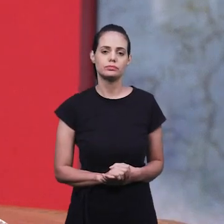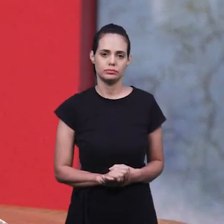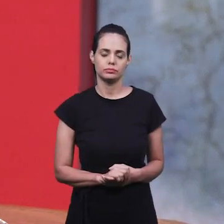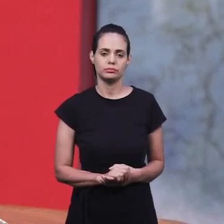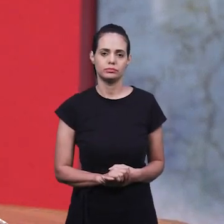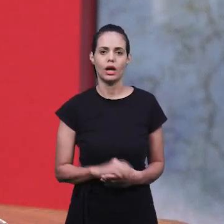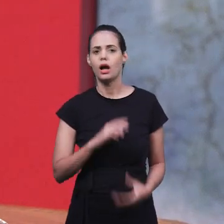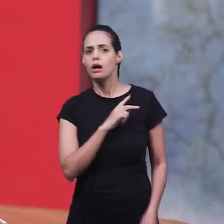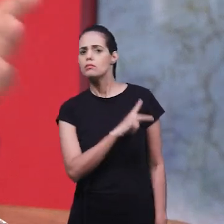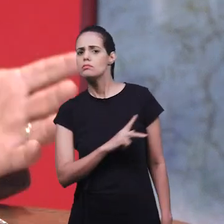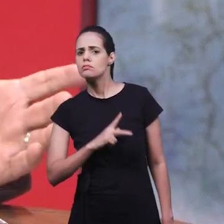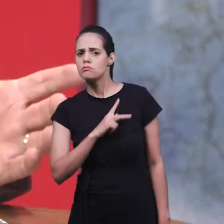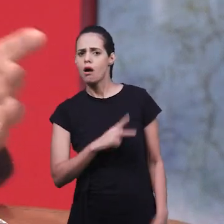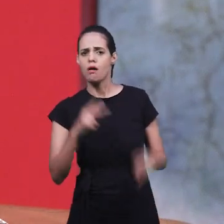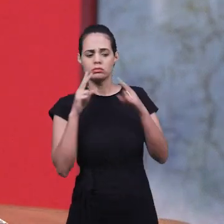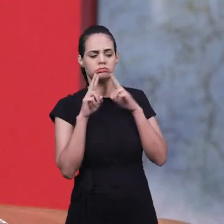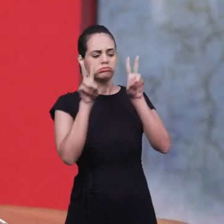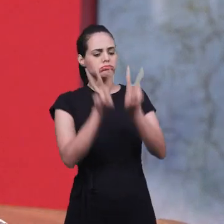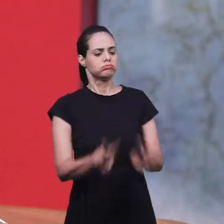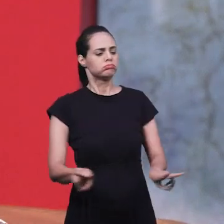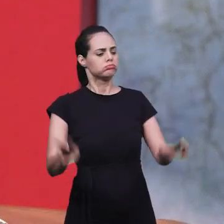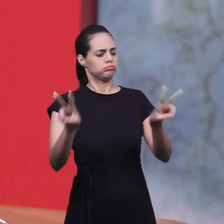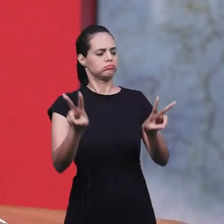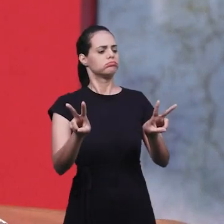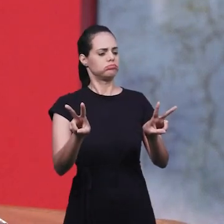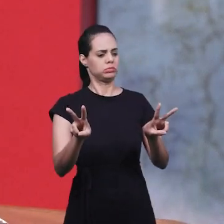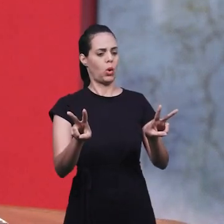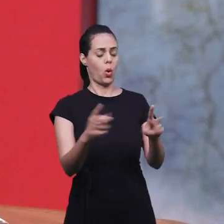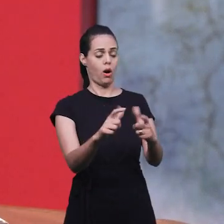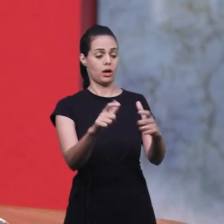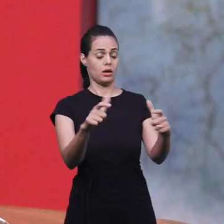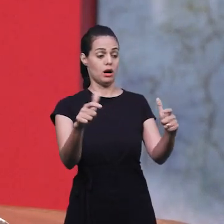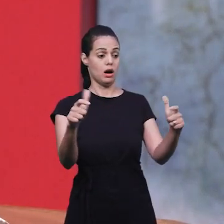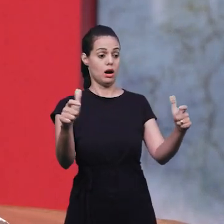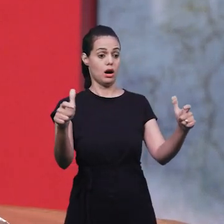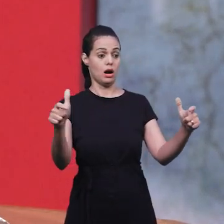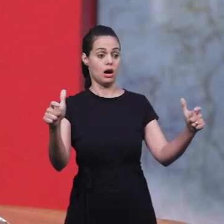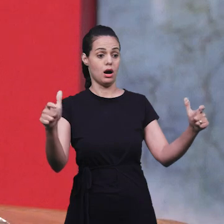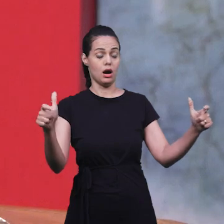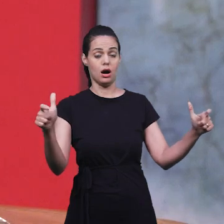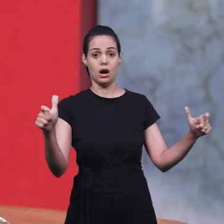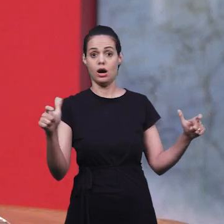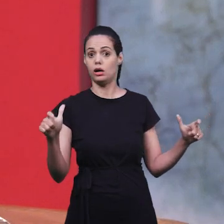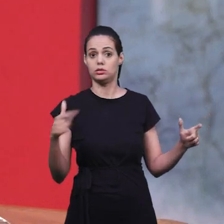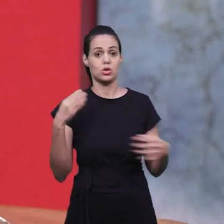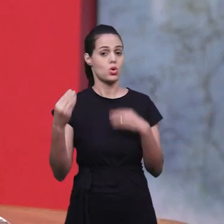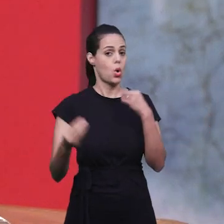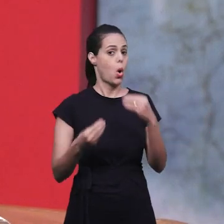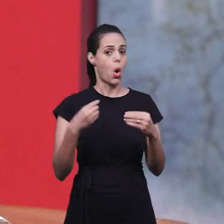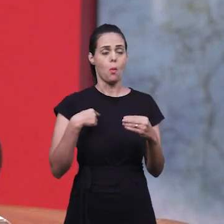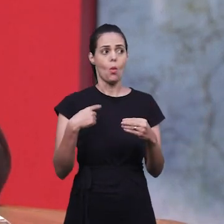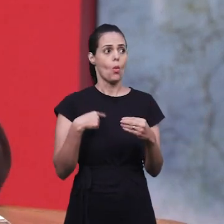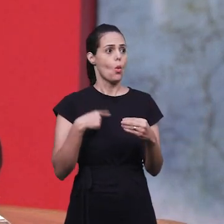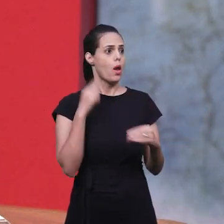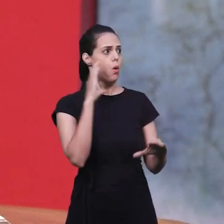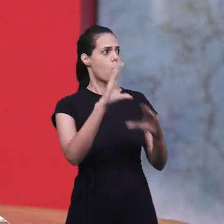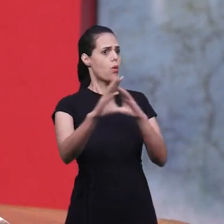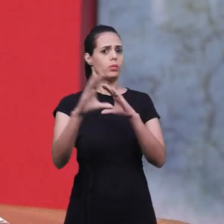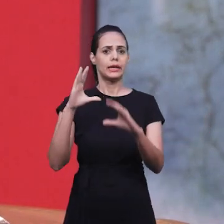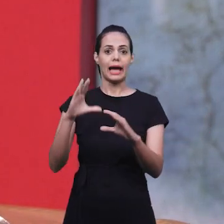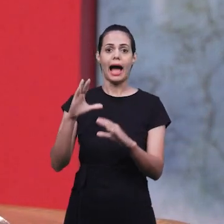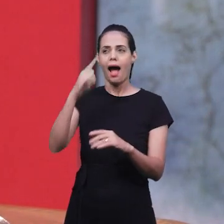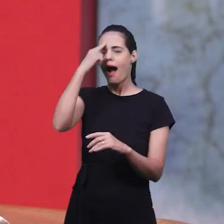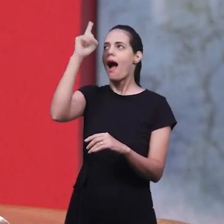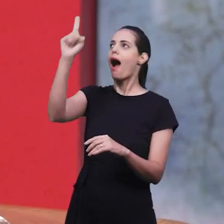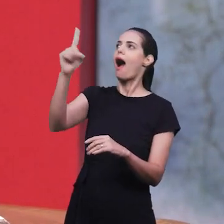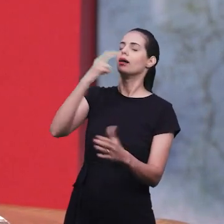de tempo, do império vasto, ele usou das cartas para se comunicar com várias igrejas.